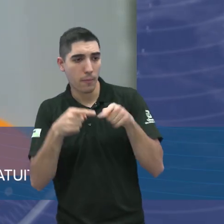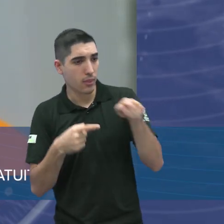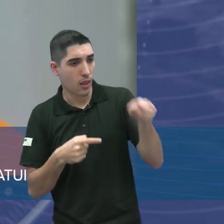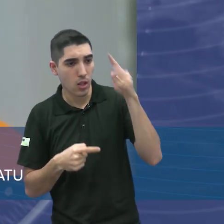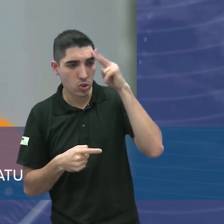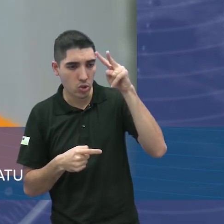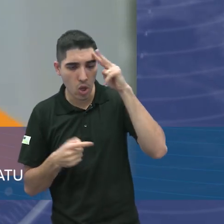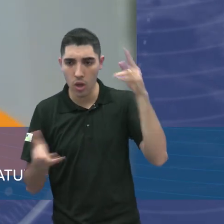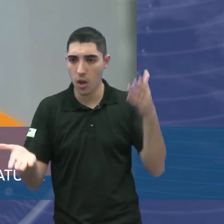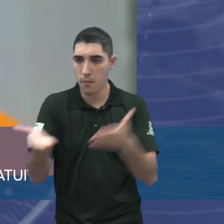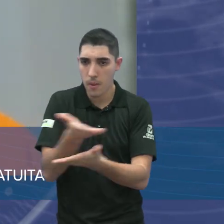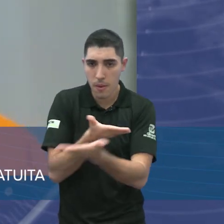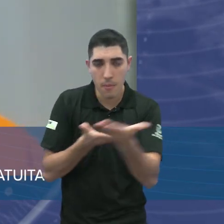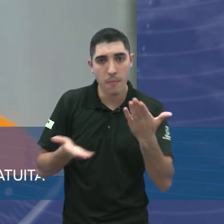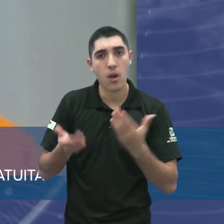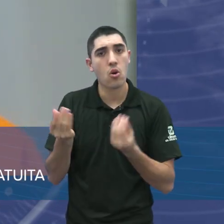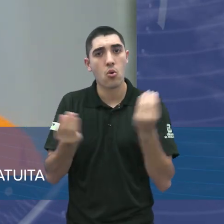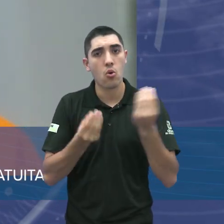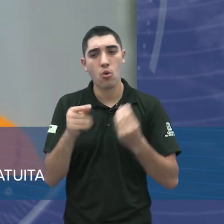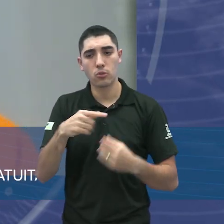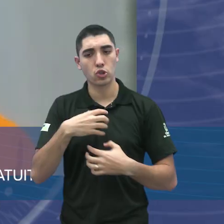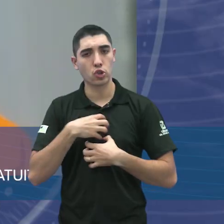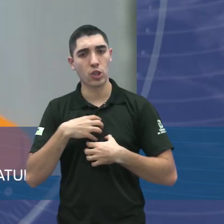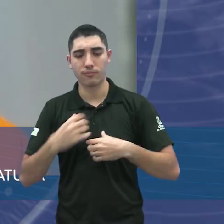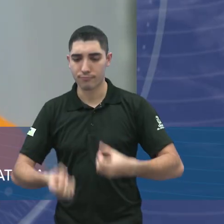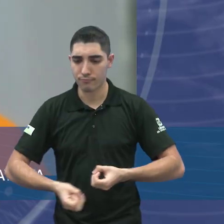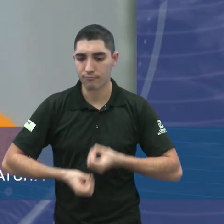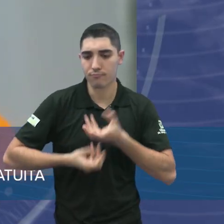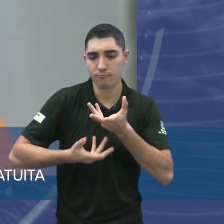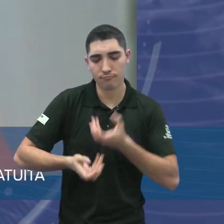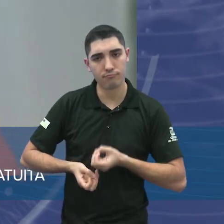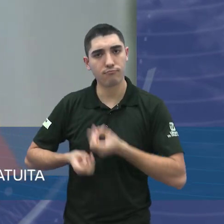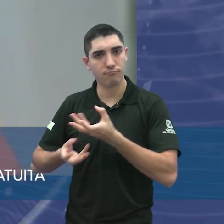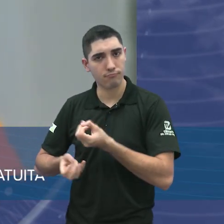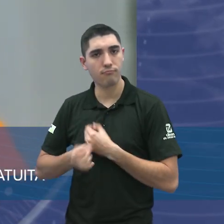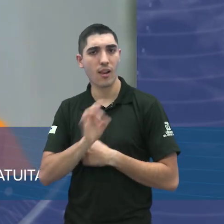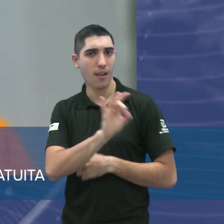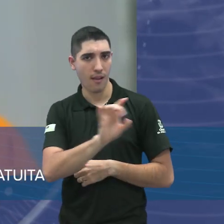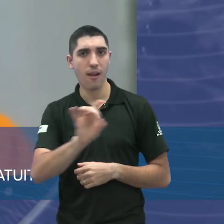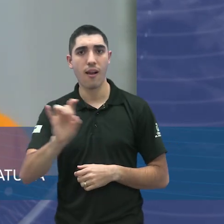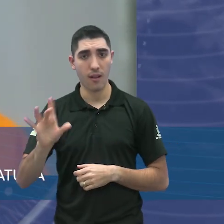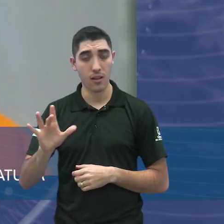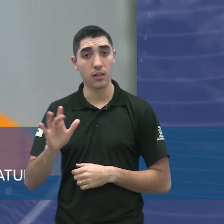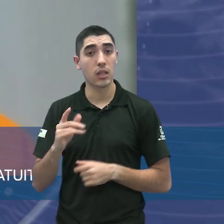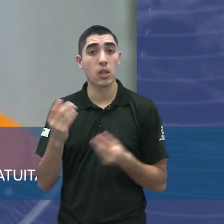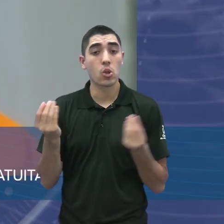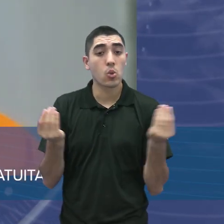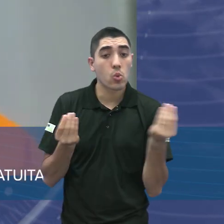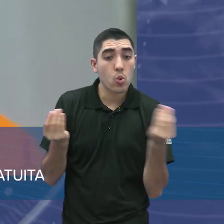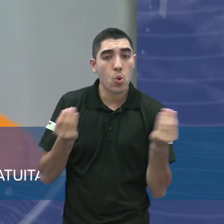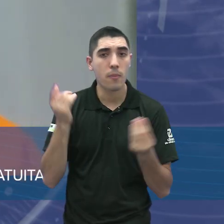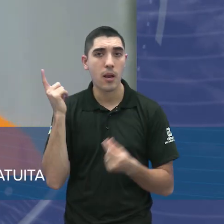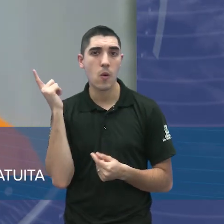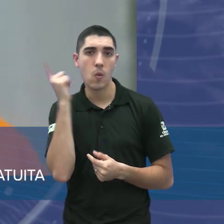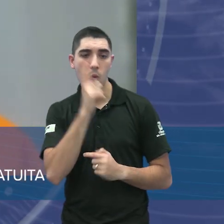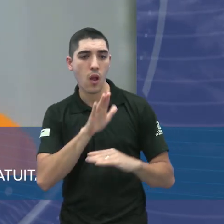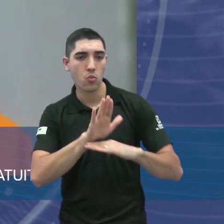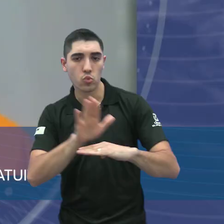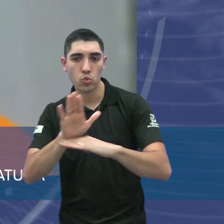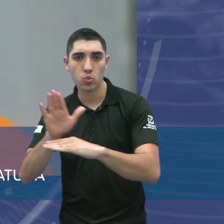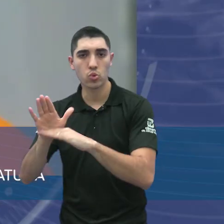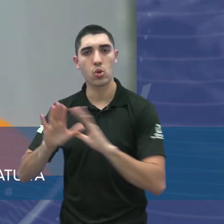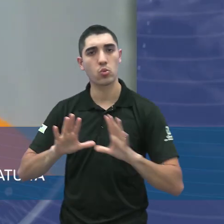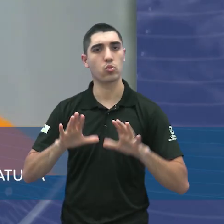com a outra, como que a gente pode pensar determinadas questões que são trazidas pelo grupo, e a maneira como isso pode ir